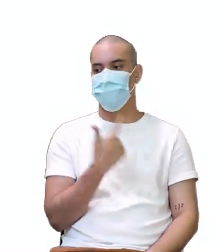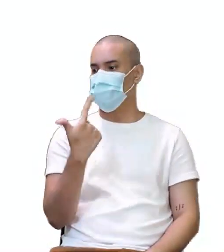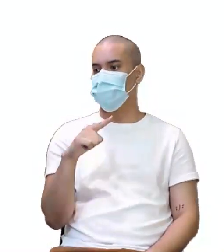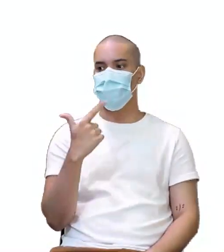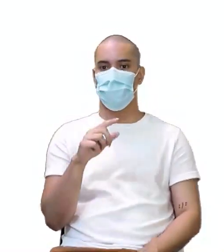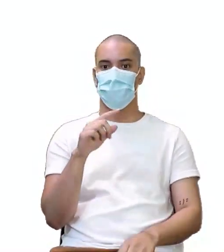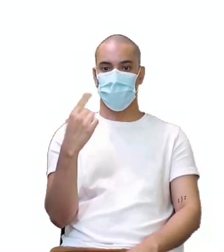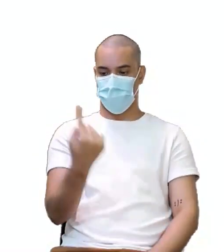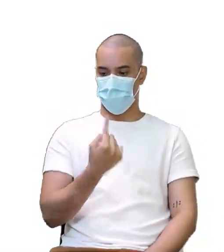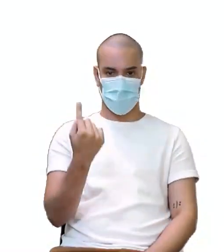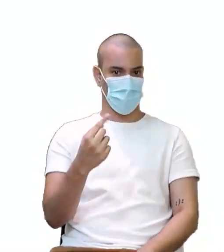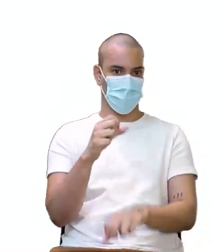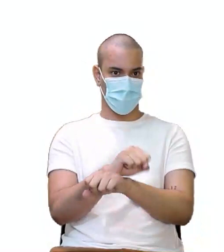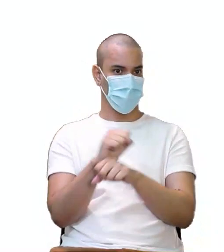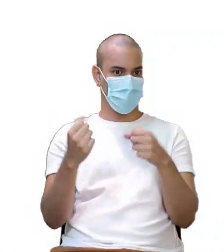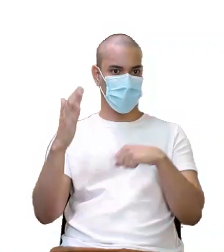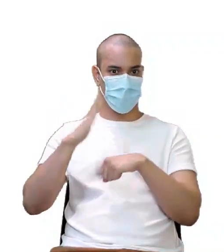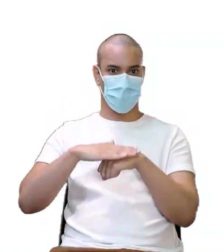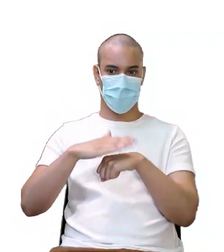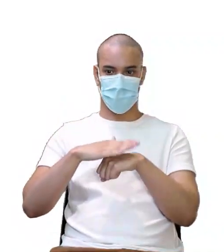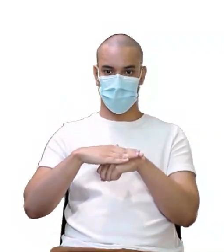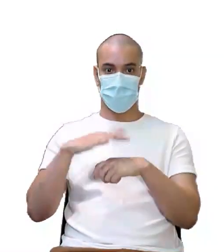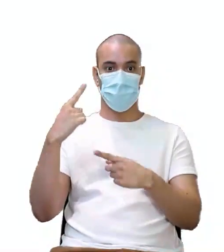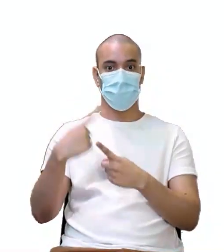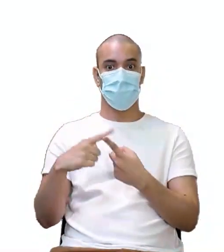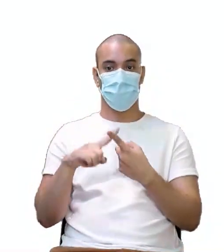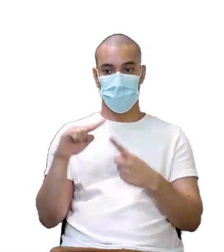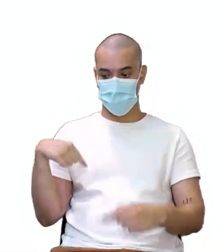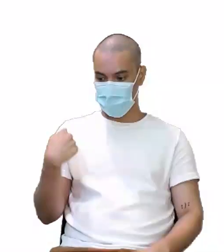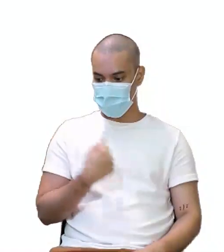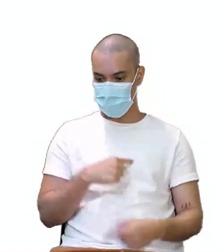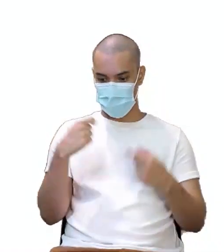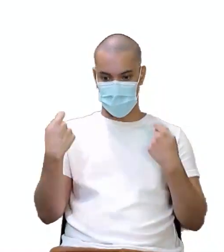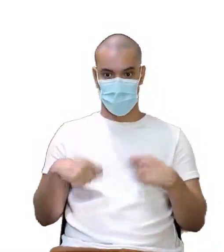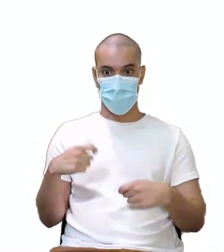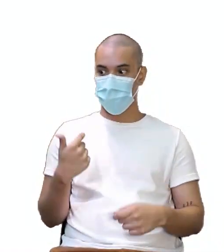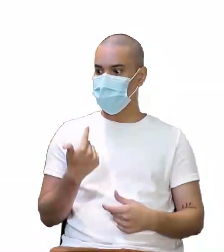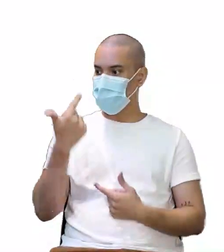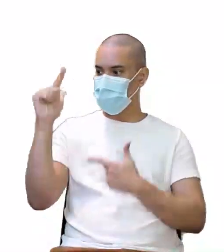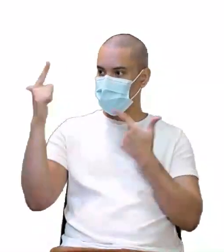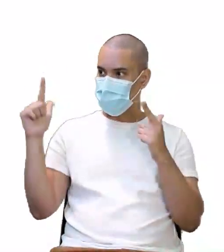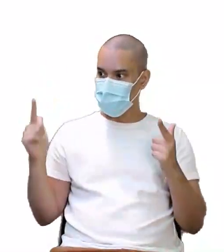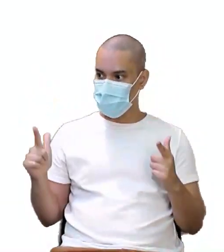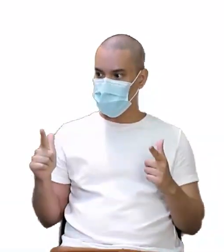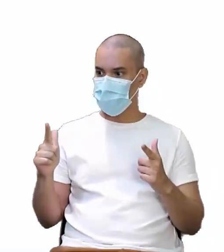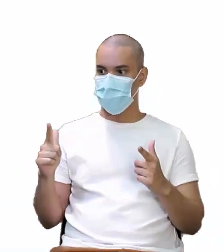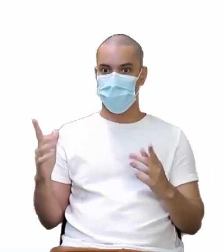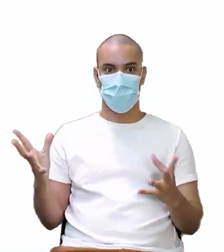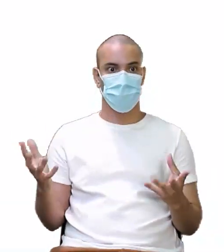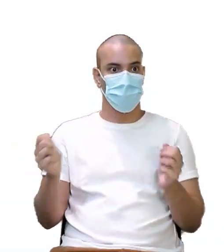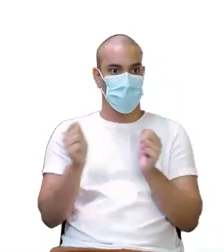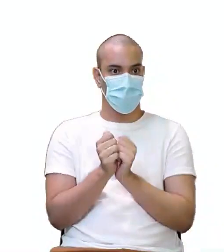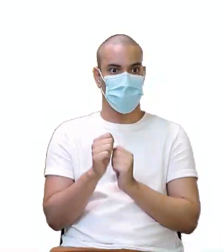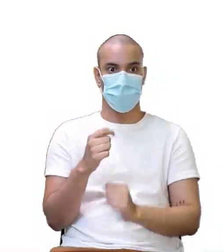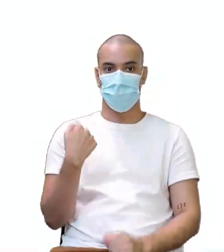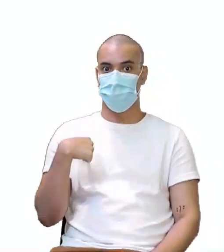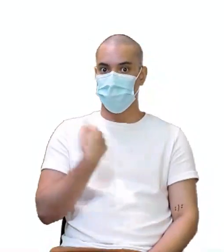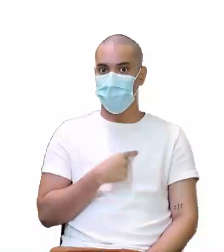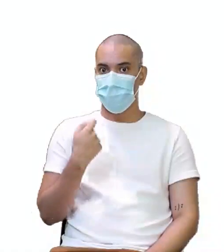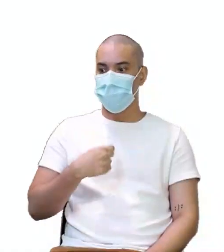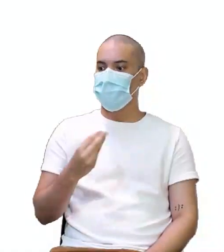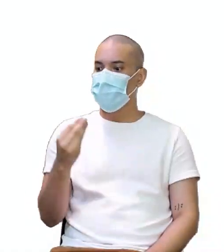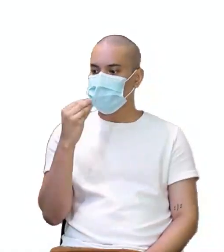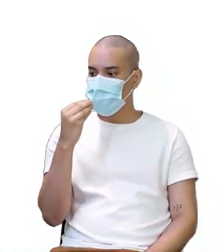vivemos sozinhos, nós não somos autossuficientes. A gente precisa de outros seres para se alimentar, tá